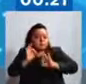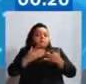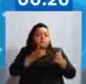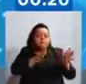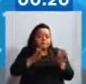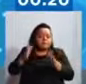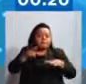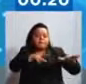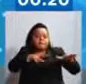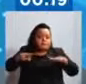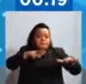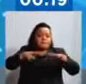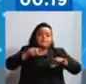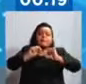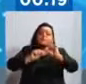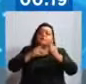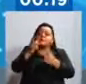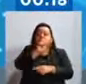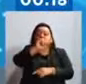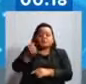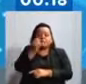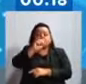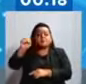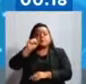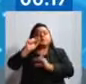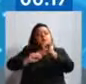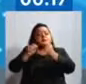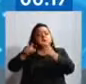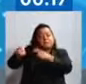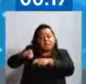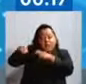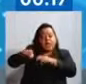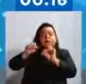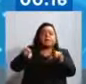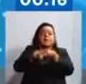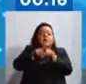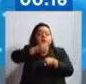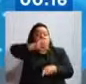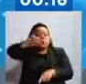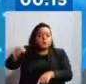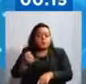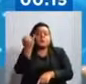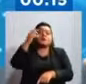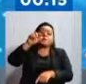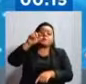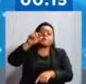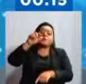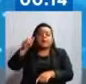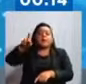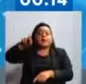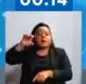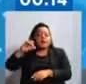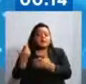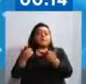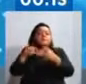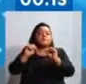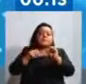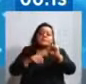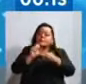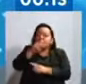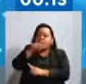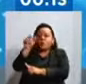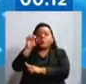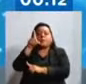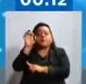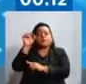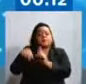Durante essa semana vai vir mais para Jardim Santana, setor chacareiro. Vai vir também para o Jornandar, que são domingos, para a Jardim Belmont. Assim